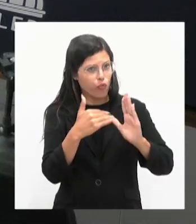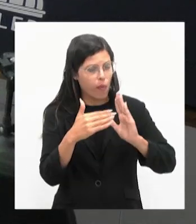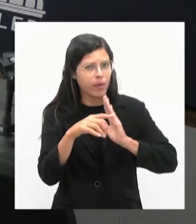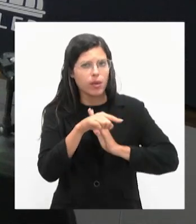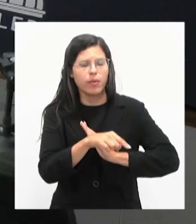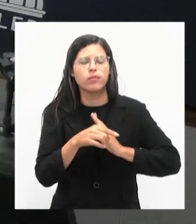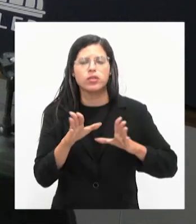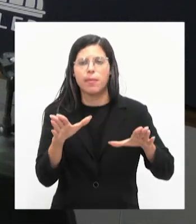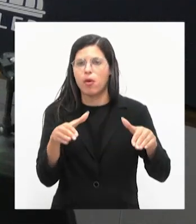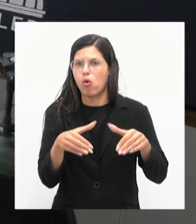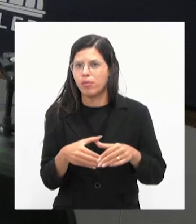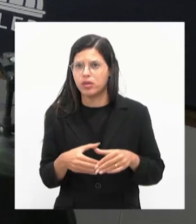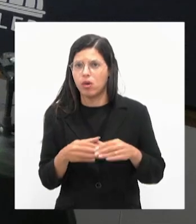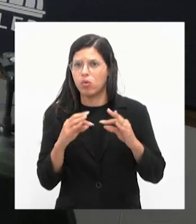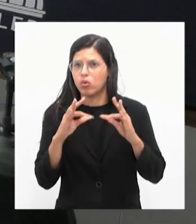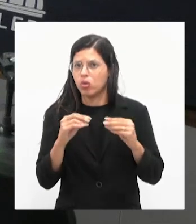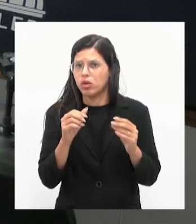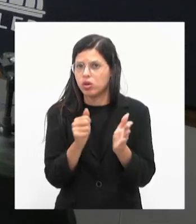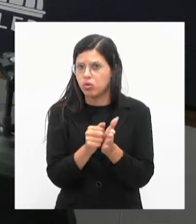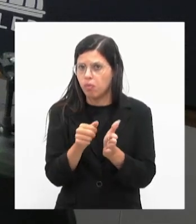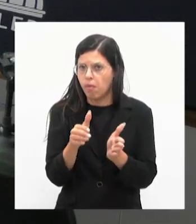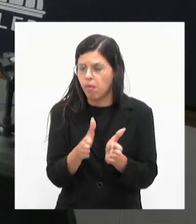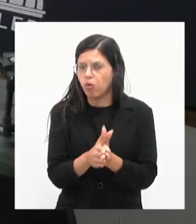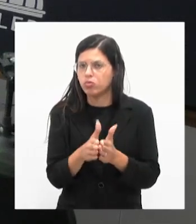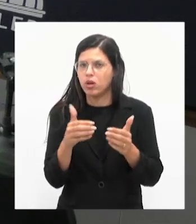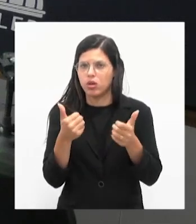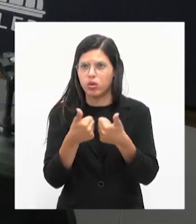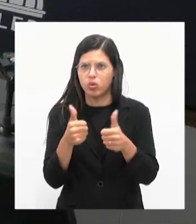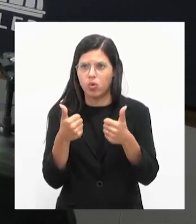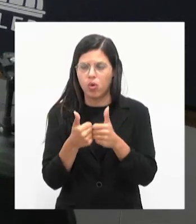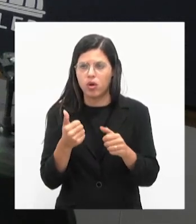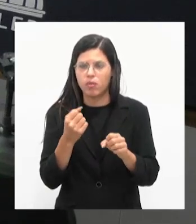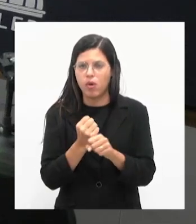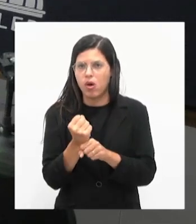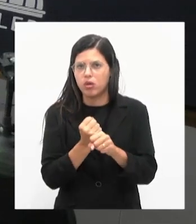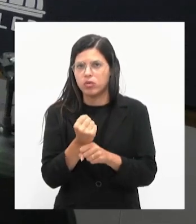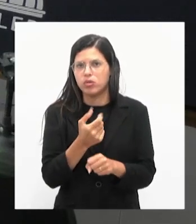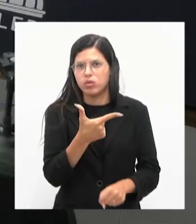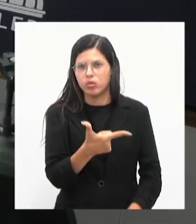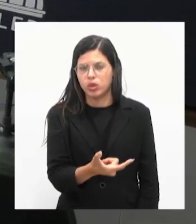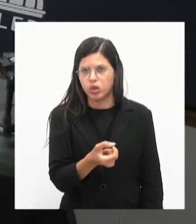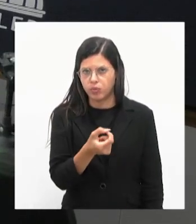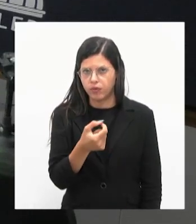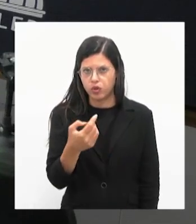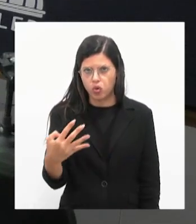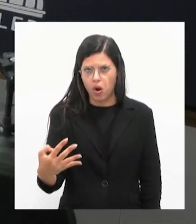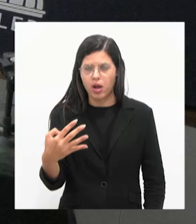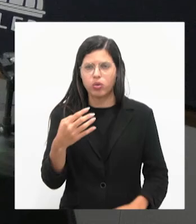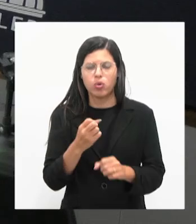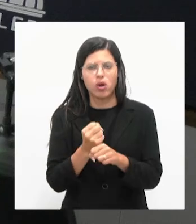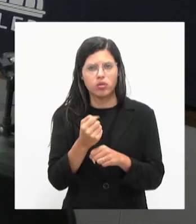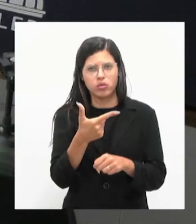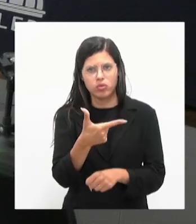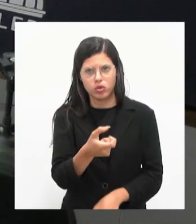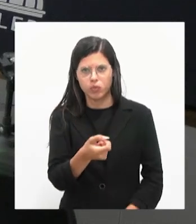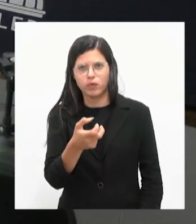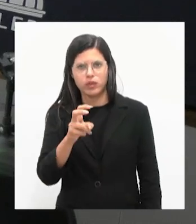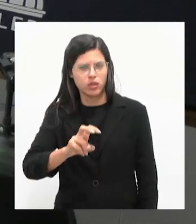comissão, todas as multas que foram aplicadas em ônibus 2024 e 2025, todas as